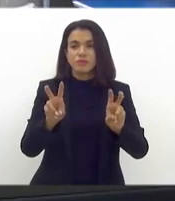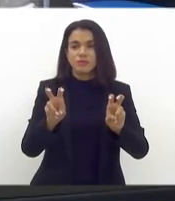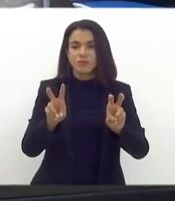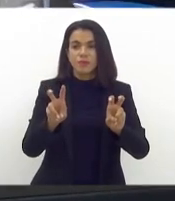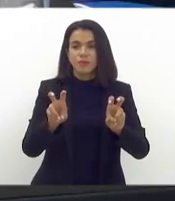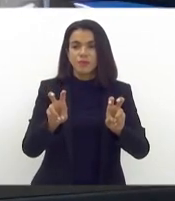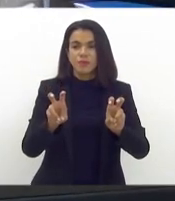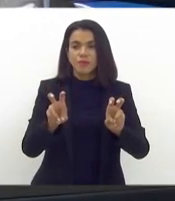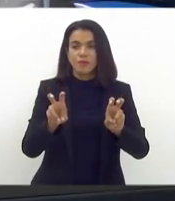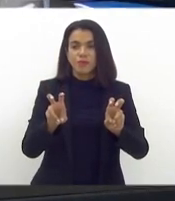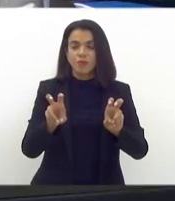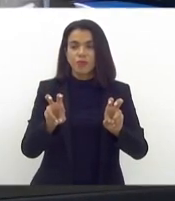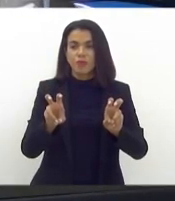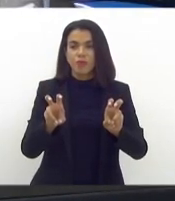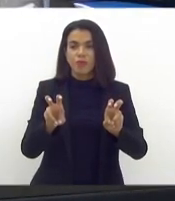a questão